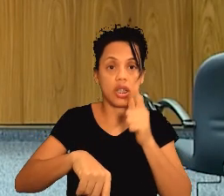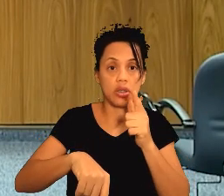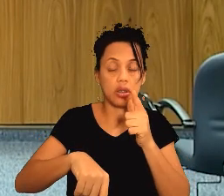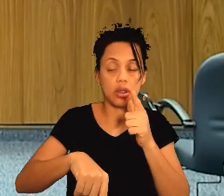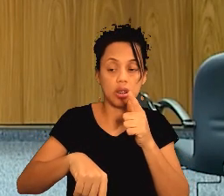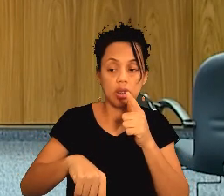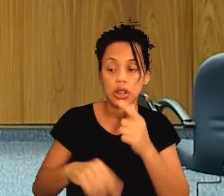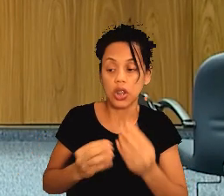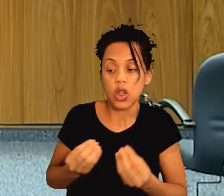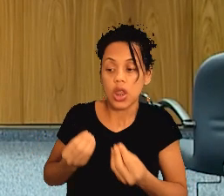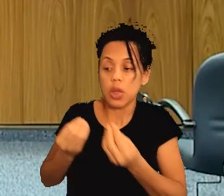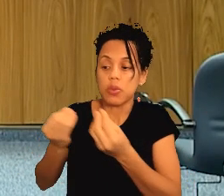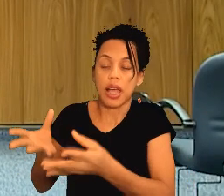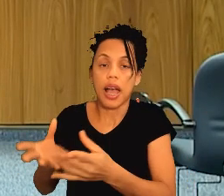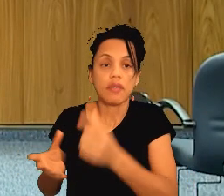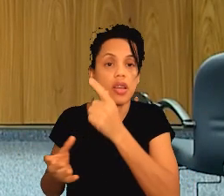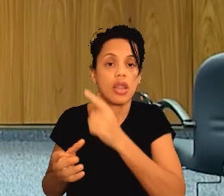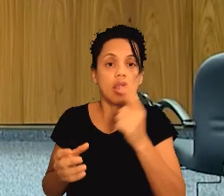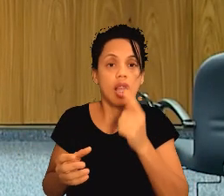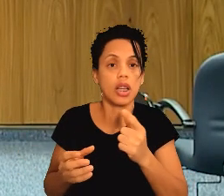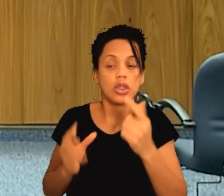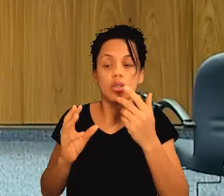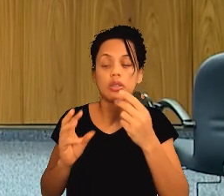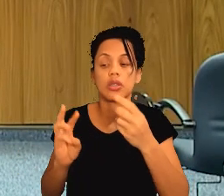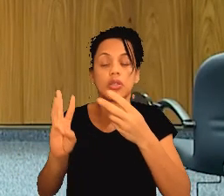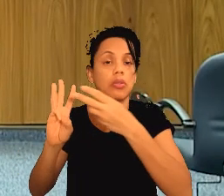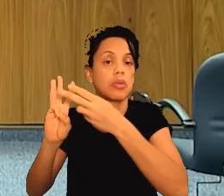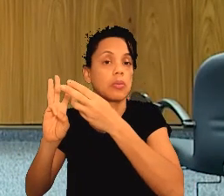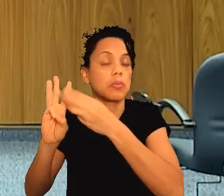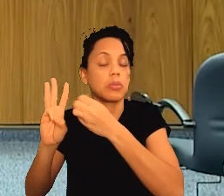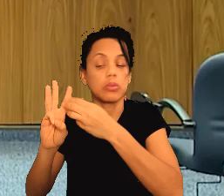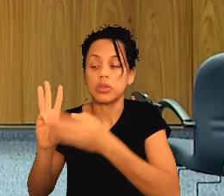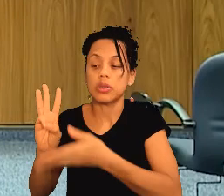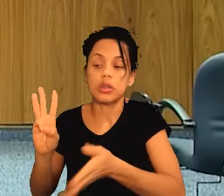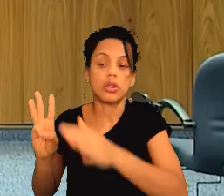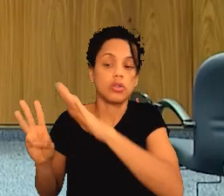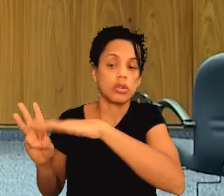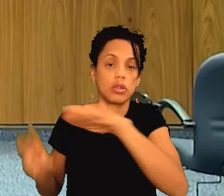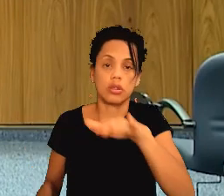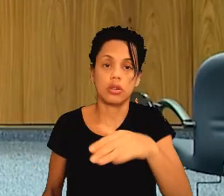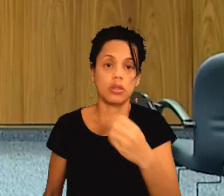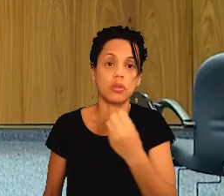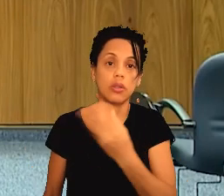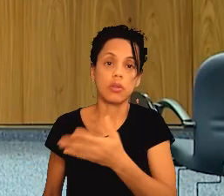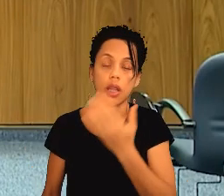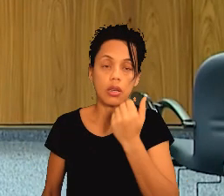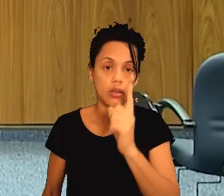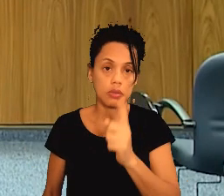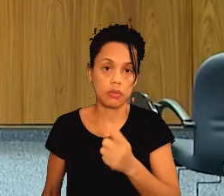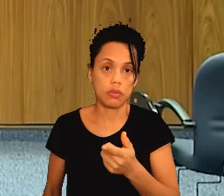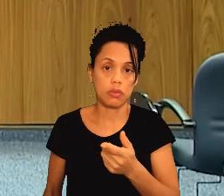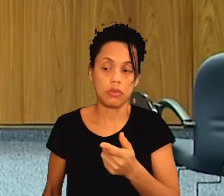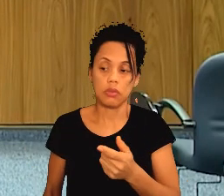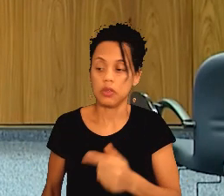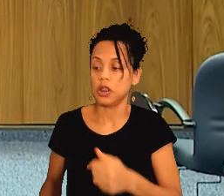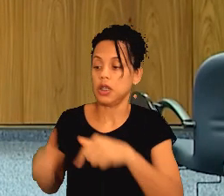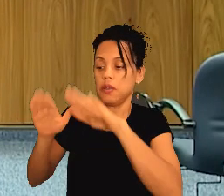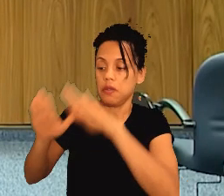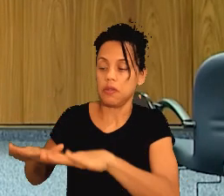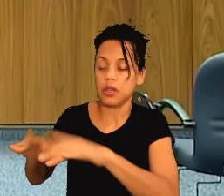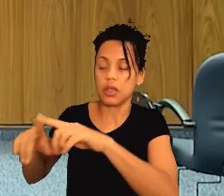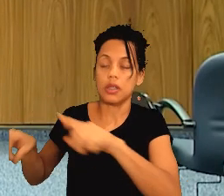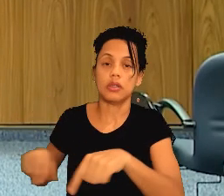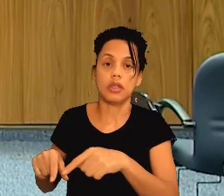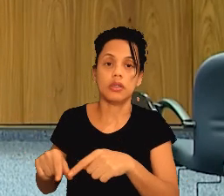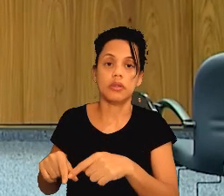Ou seja, não davam merenda escolar para os índios. Isso foi um caso de Guaíra, ficou notório isso